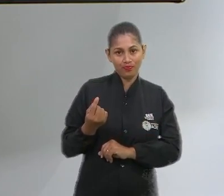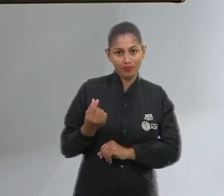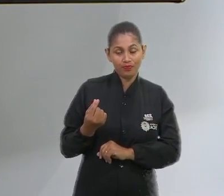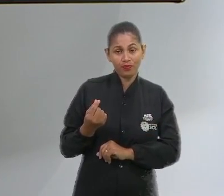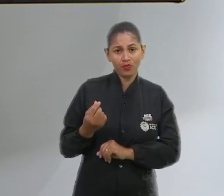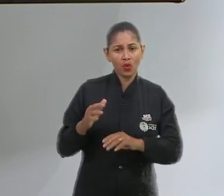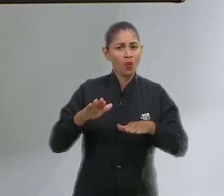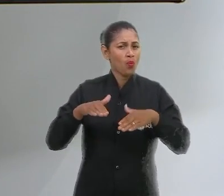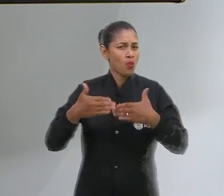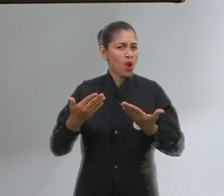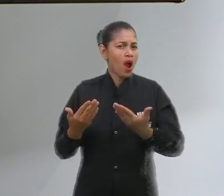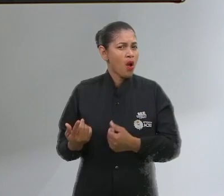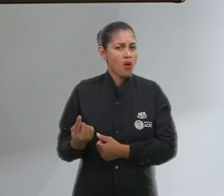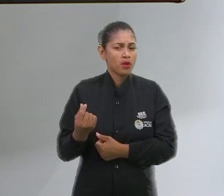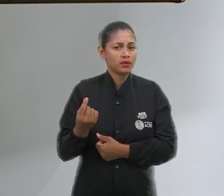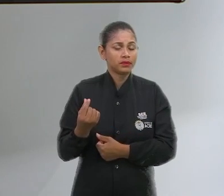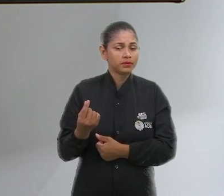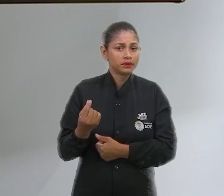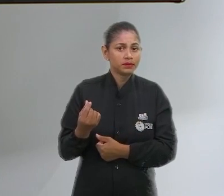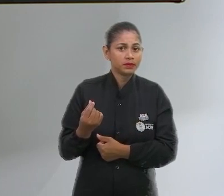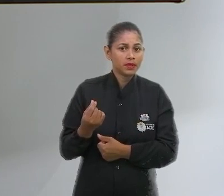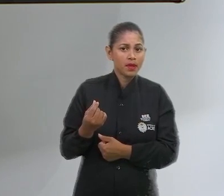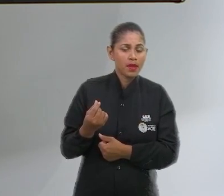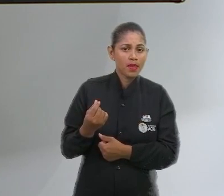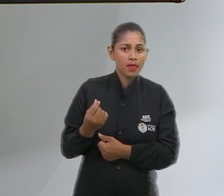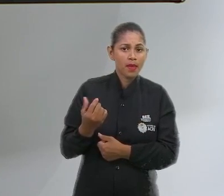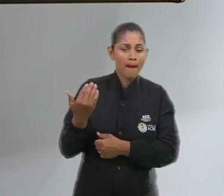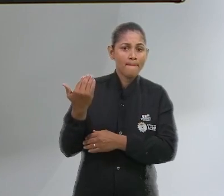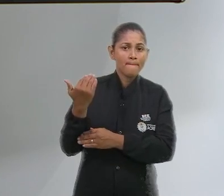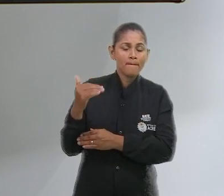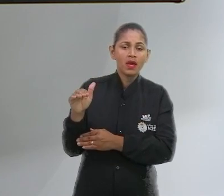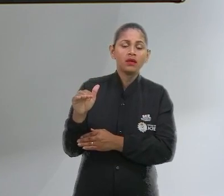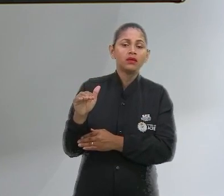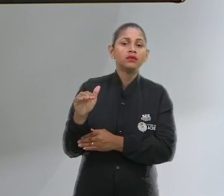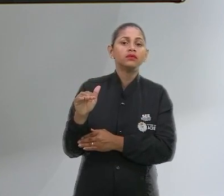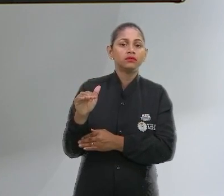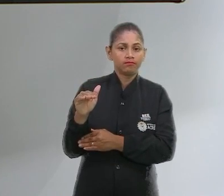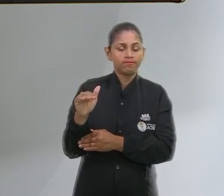a renda média por classe social no nosso